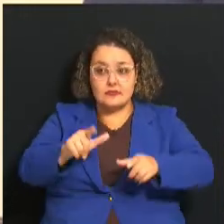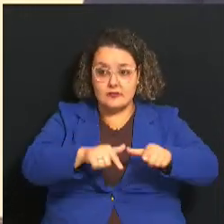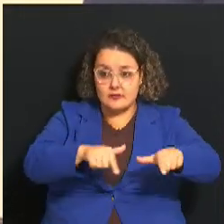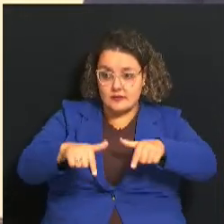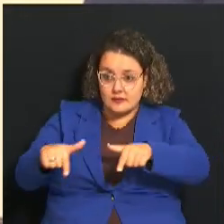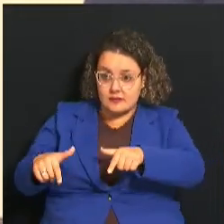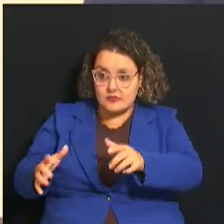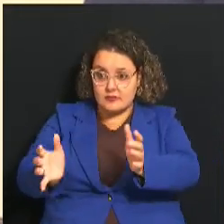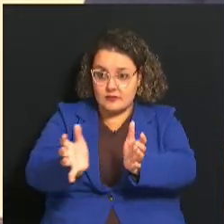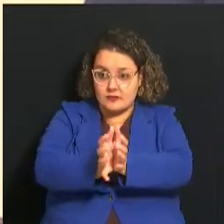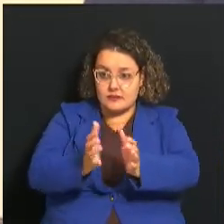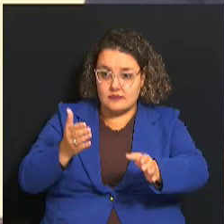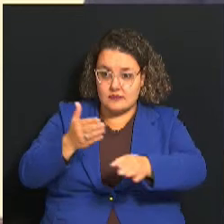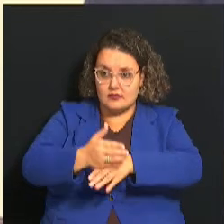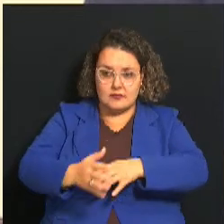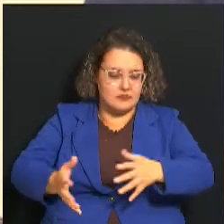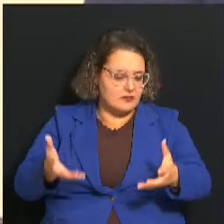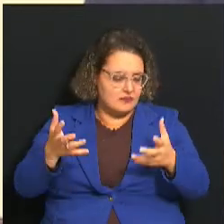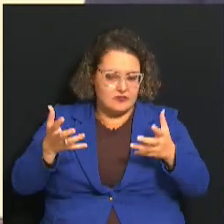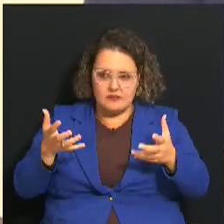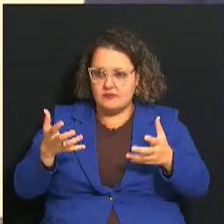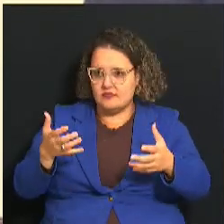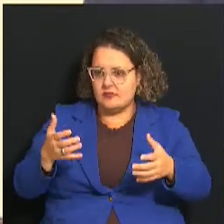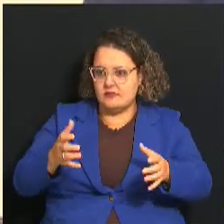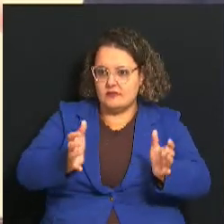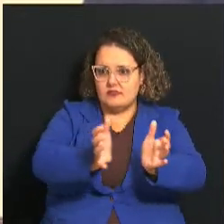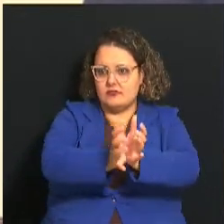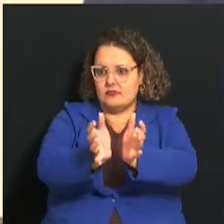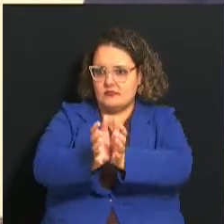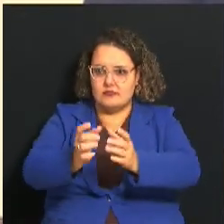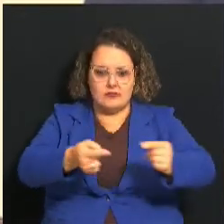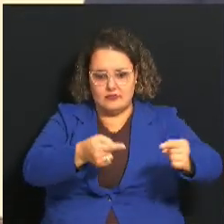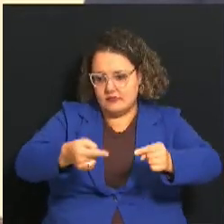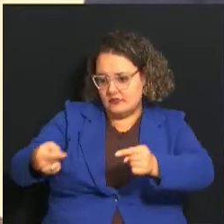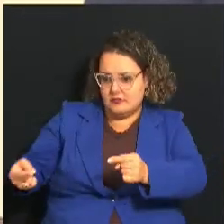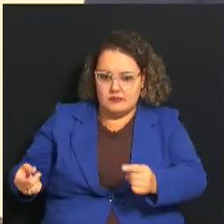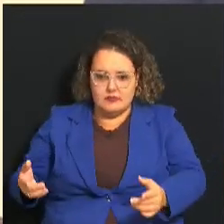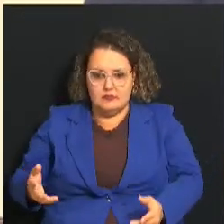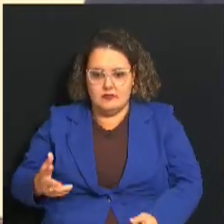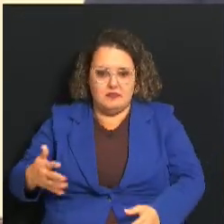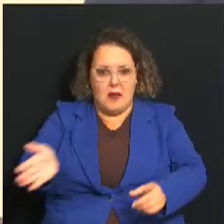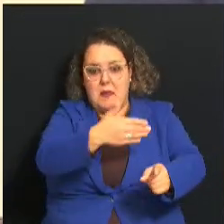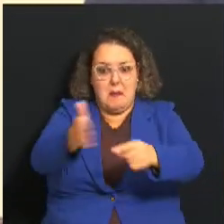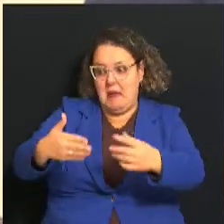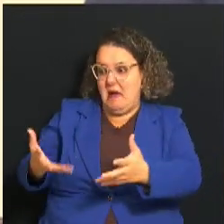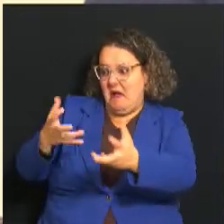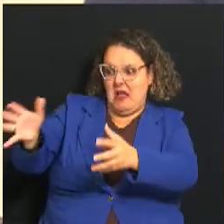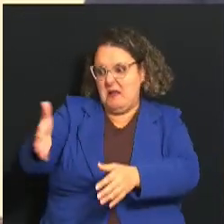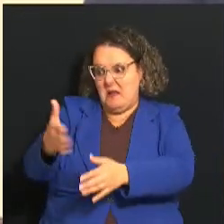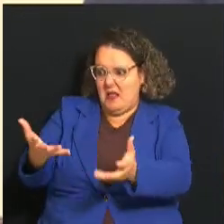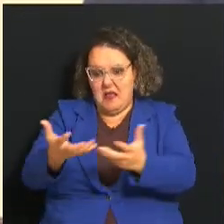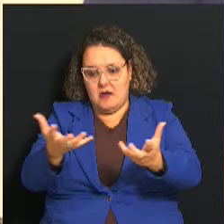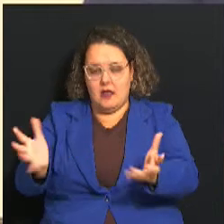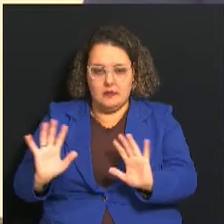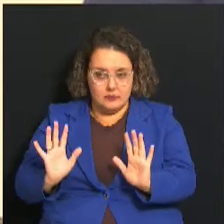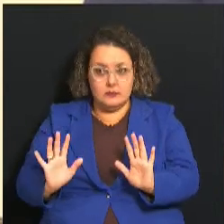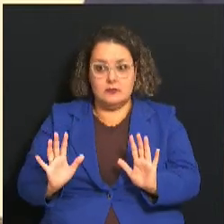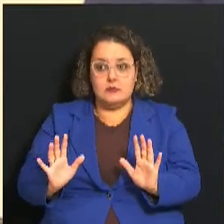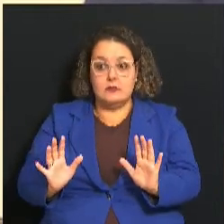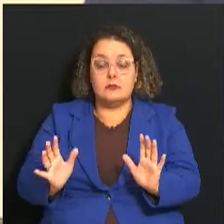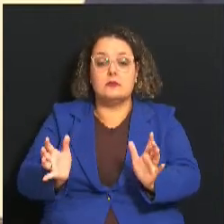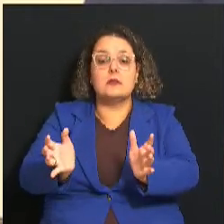participar da comissão, todo mundo quer. Tem algumas comissões que são disputadas a tapa aqui. Na hora que você faz reunião da comissão, cadê o